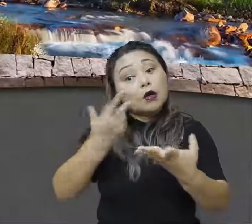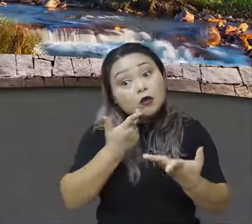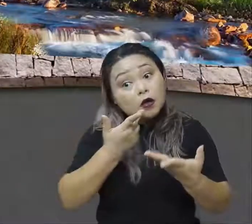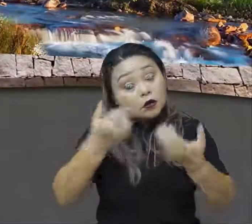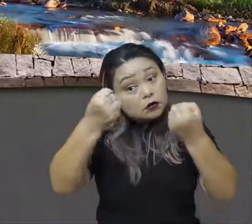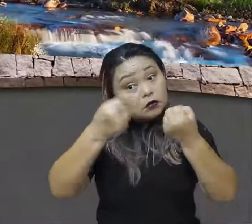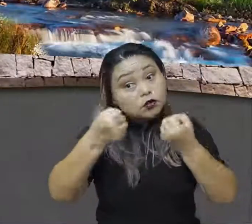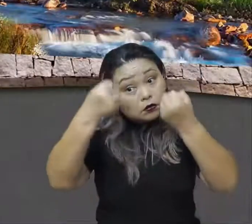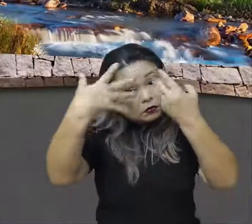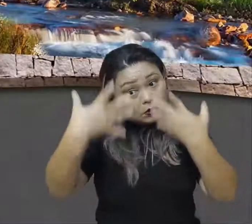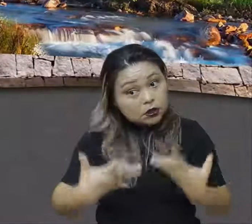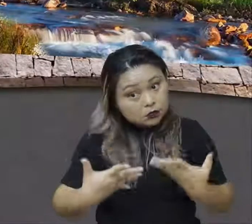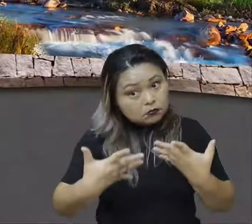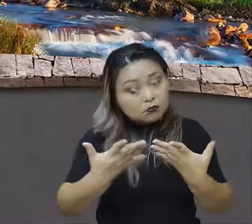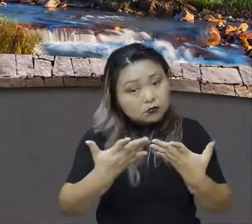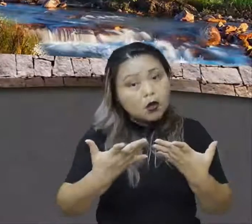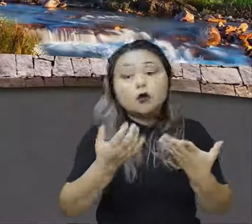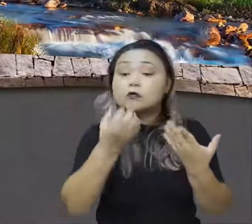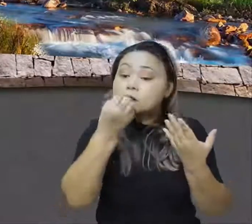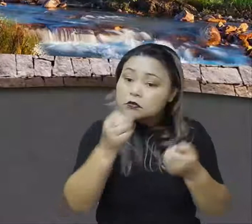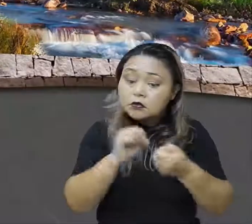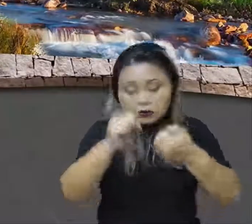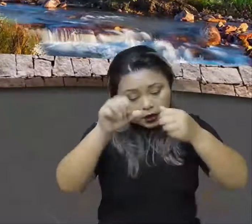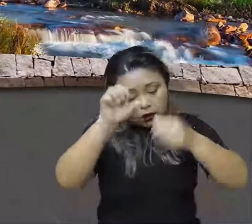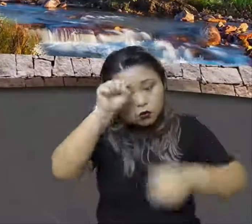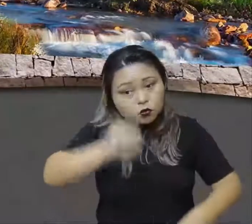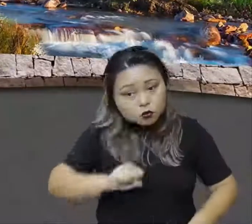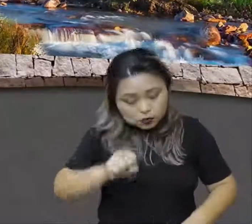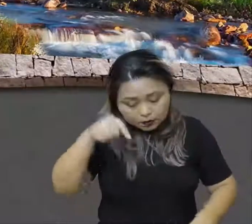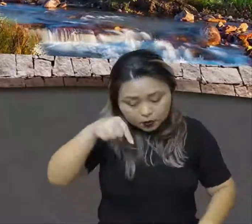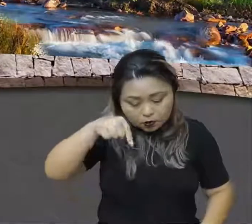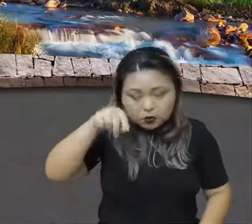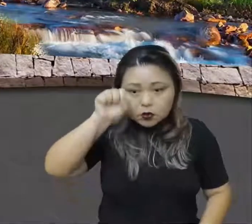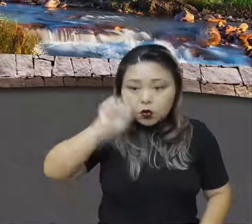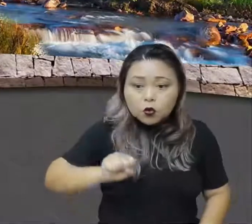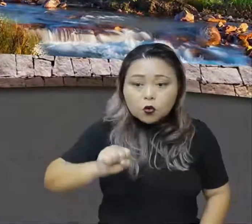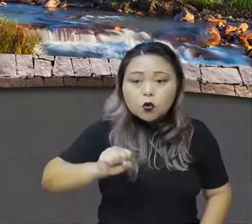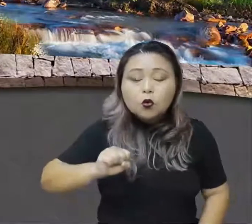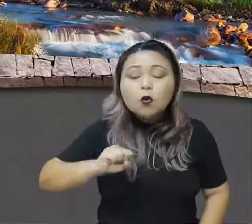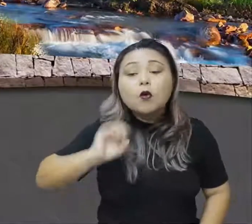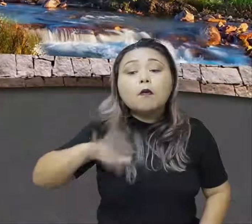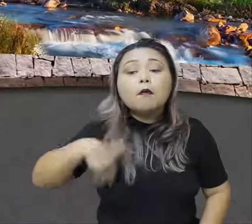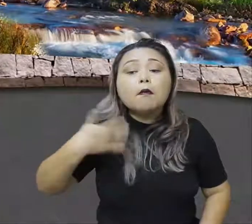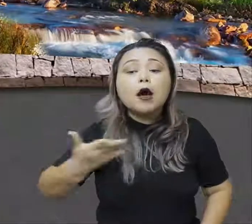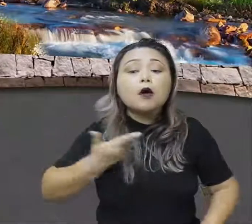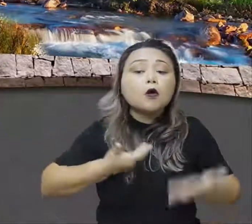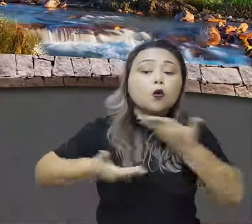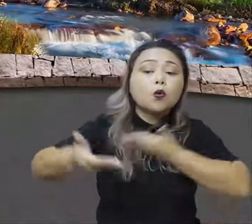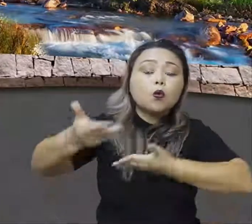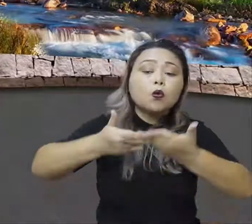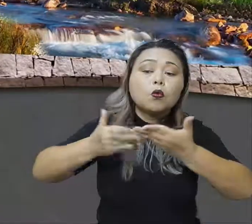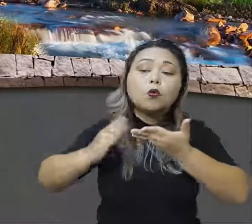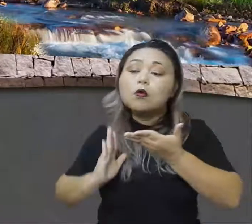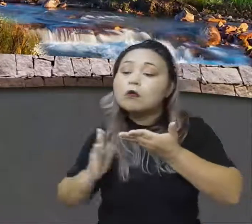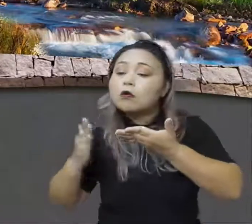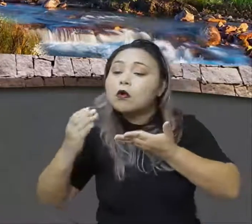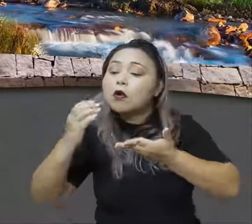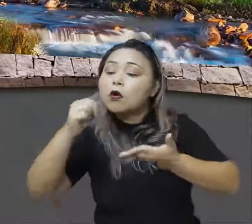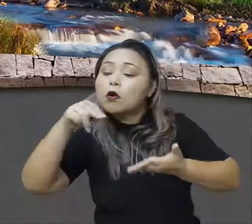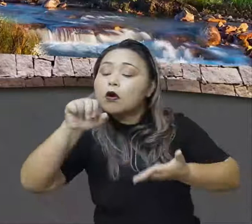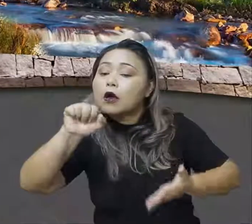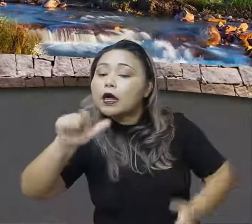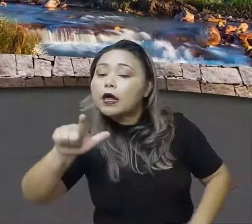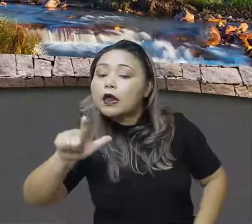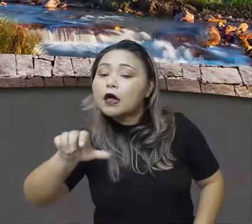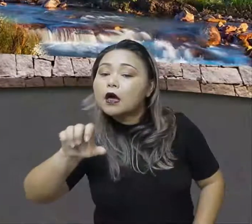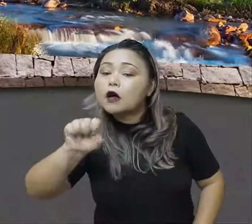vocês, tá? Tudo bem, tá lá embaixo, na pontinha. Mas o grande comércio passa pelo canal de